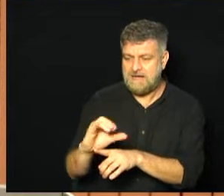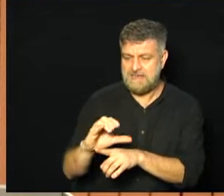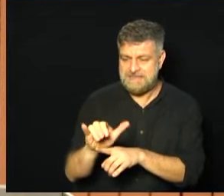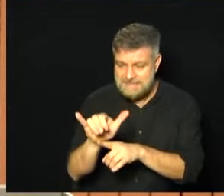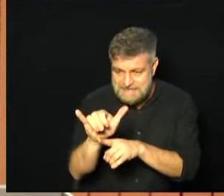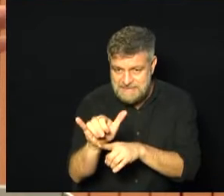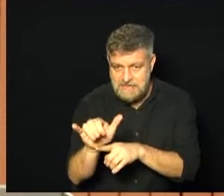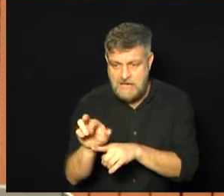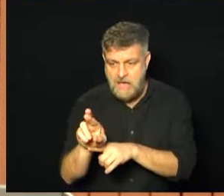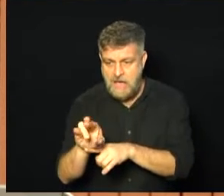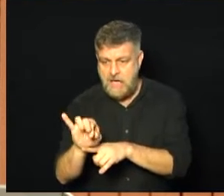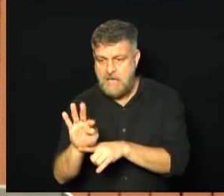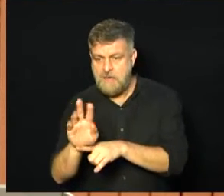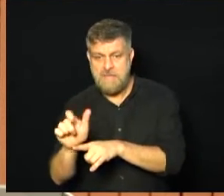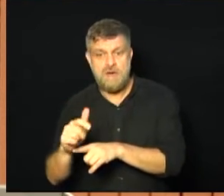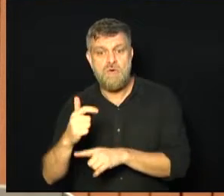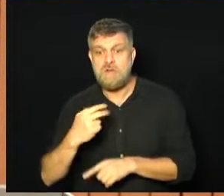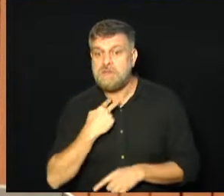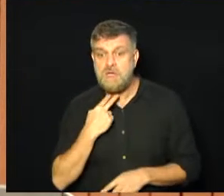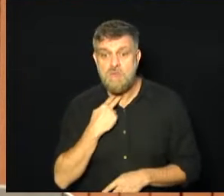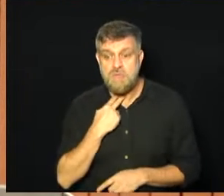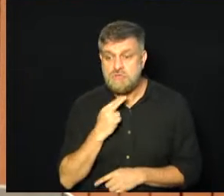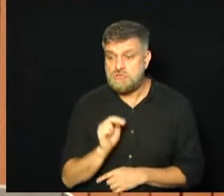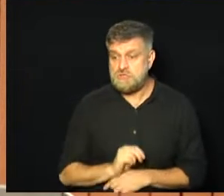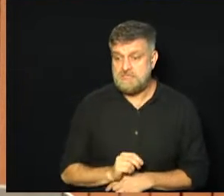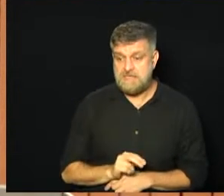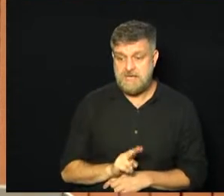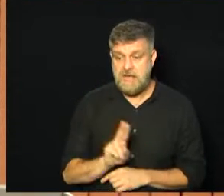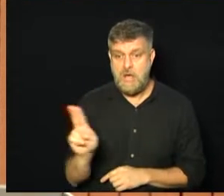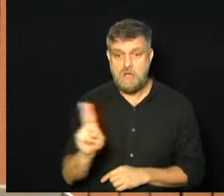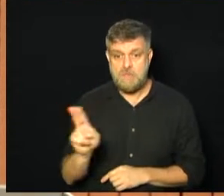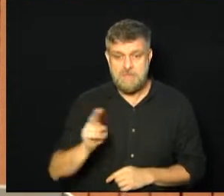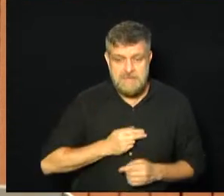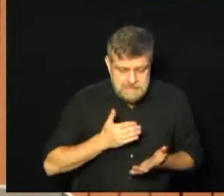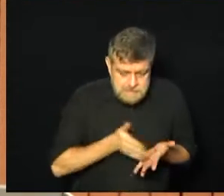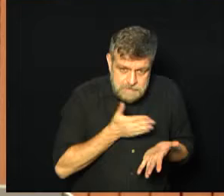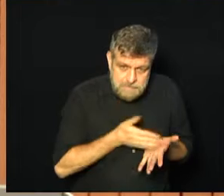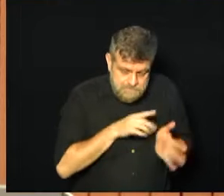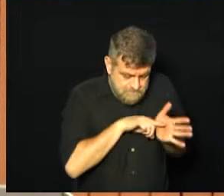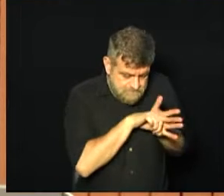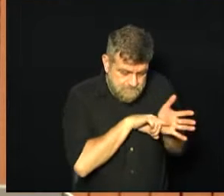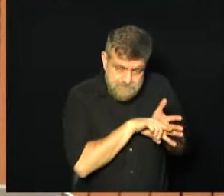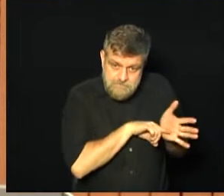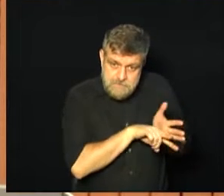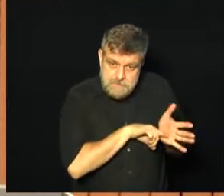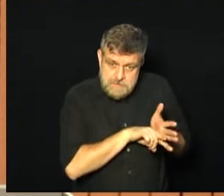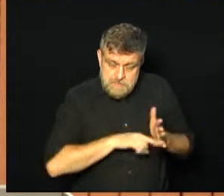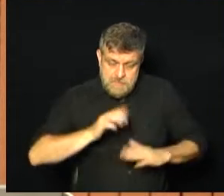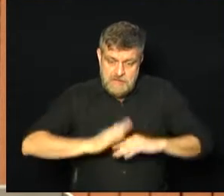porque soltavam todos os cachorros em cima de mim. Mas eu li as obras de Darcy Ribeiro,